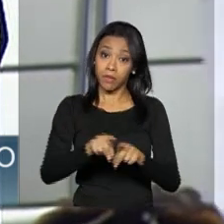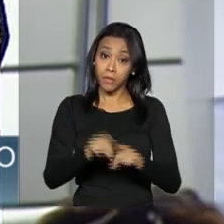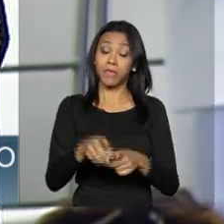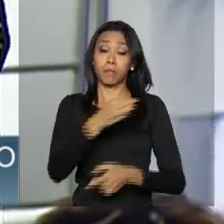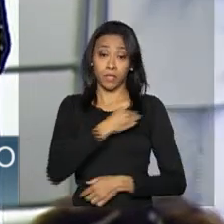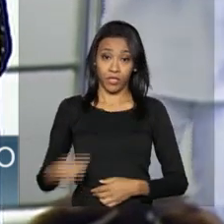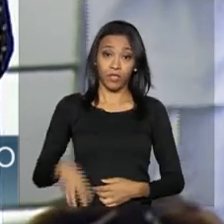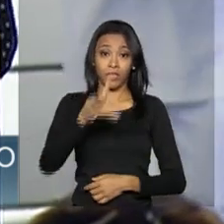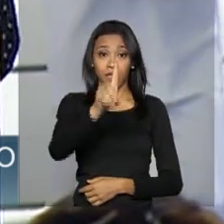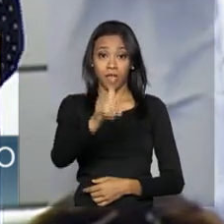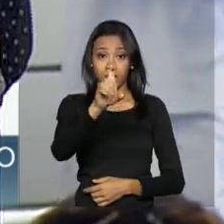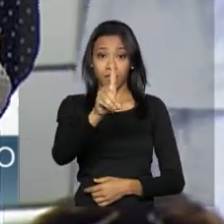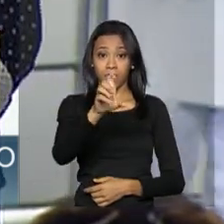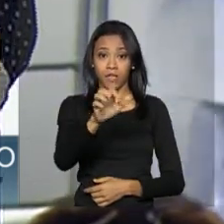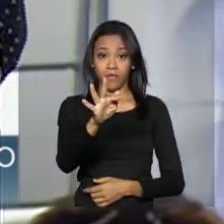Wagner,